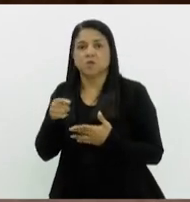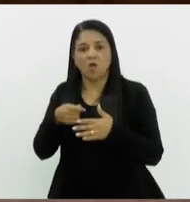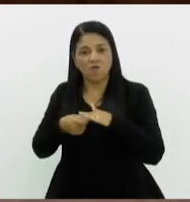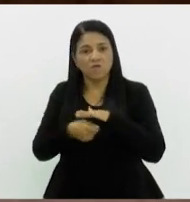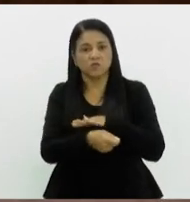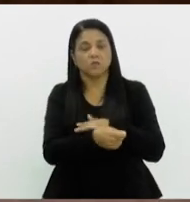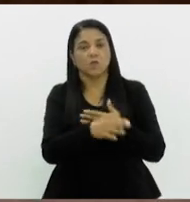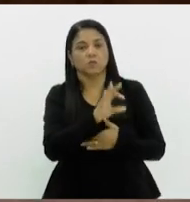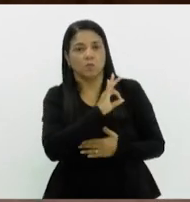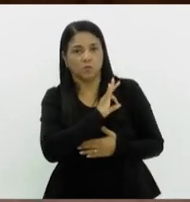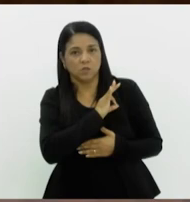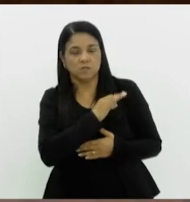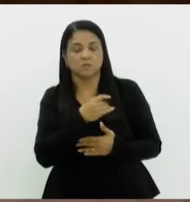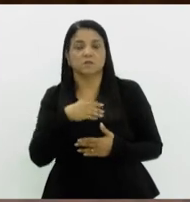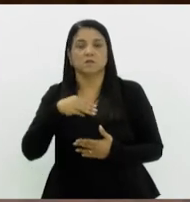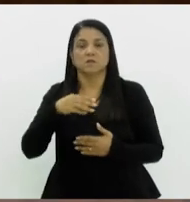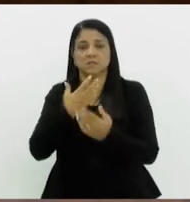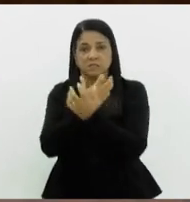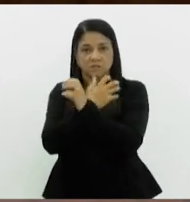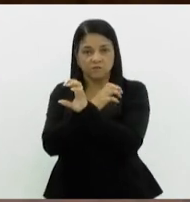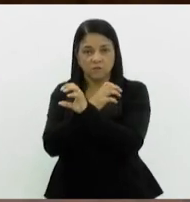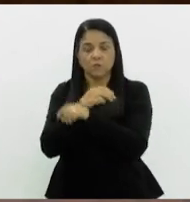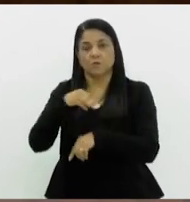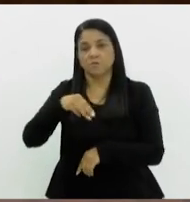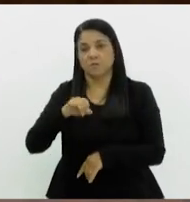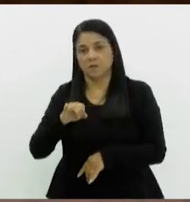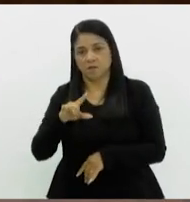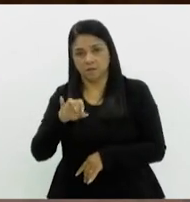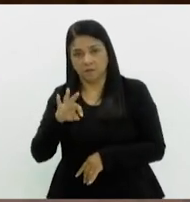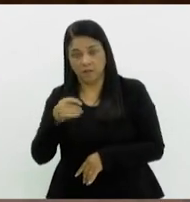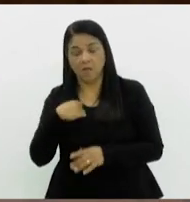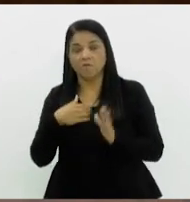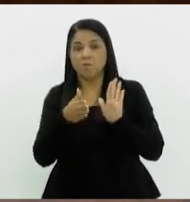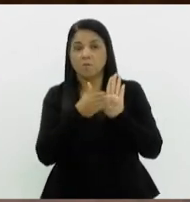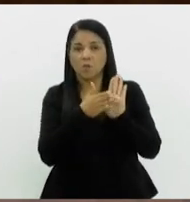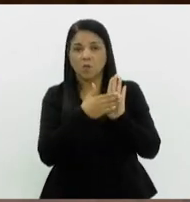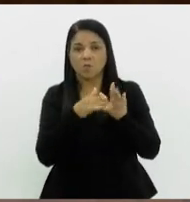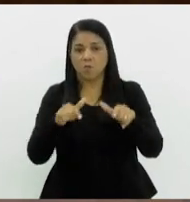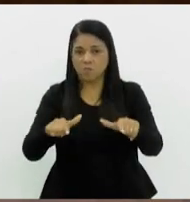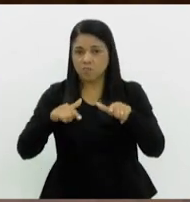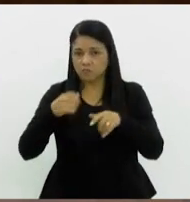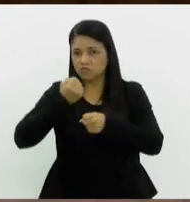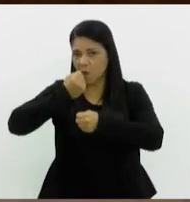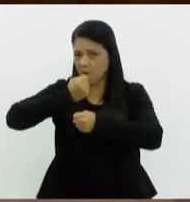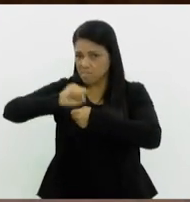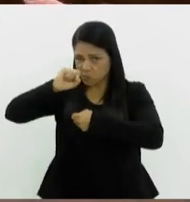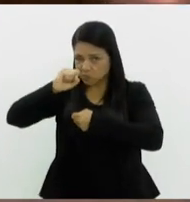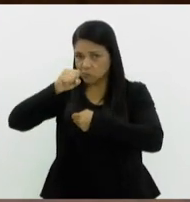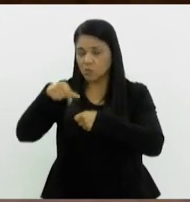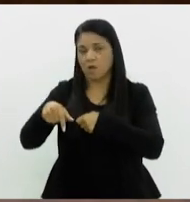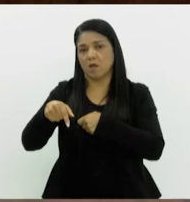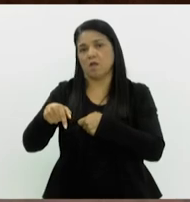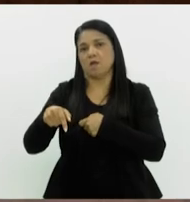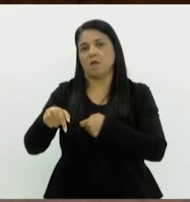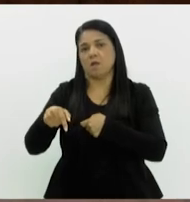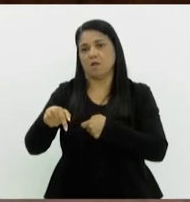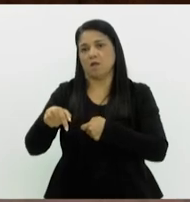polícia civil, à polícia militar, eu venho aqui propor uma moção de repúdio a